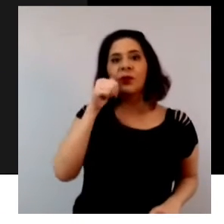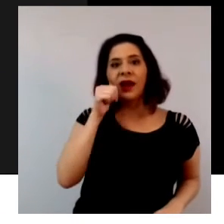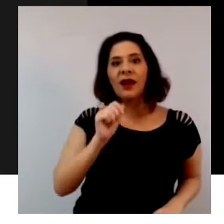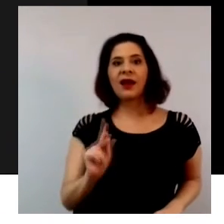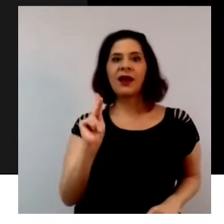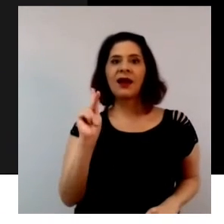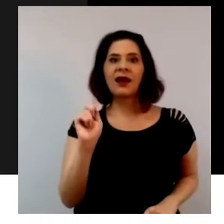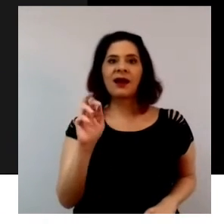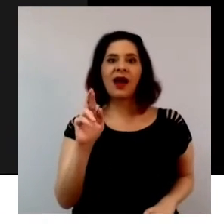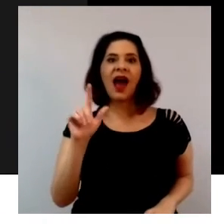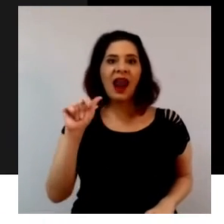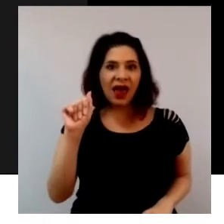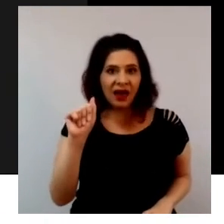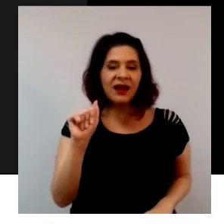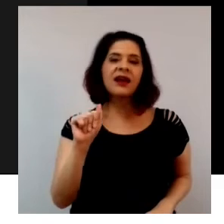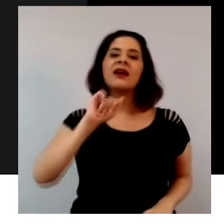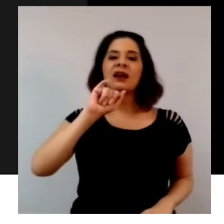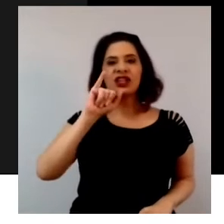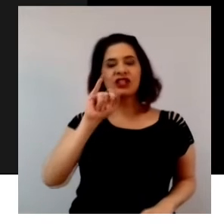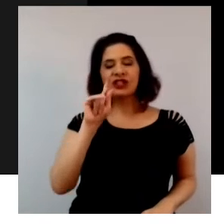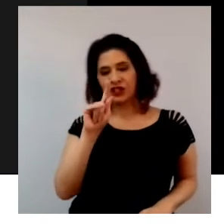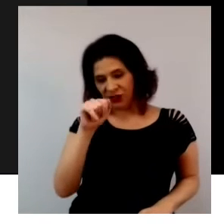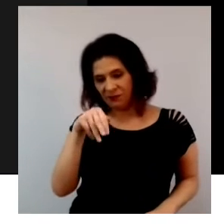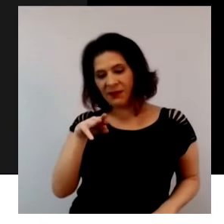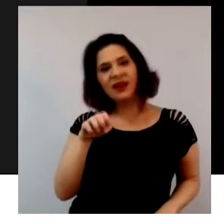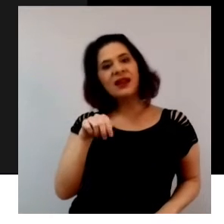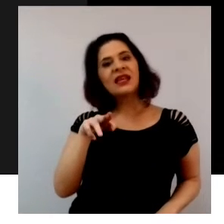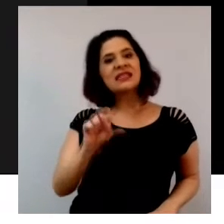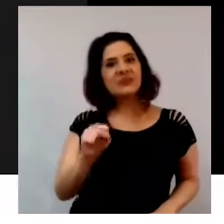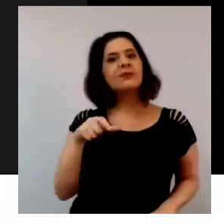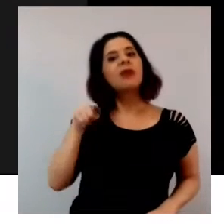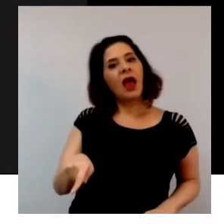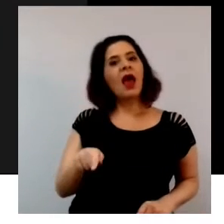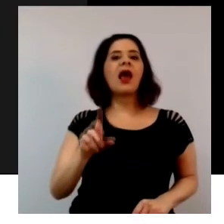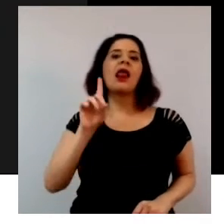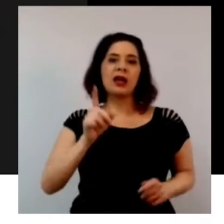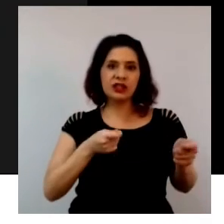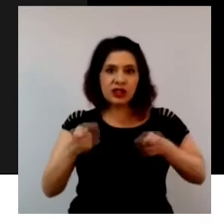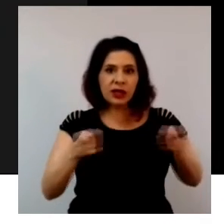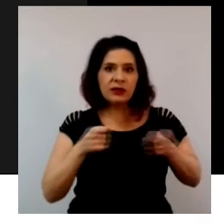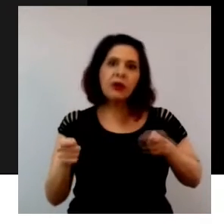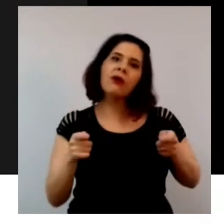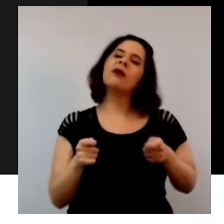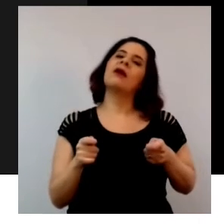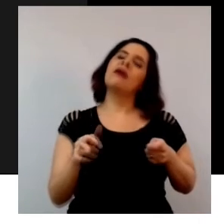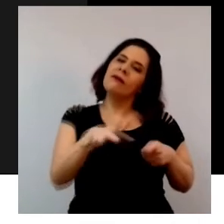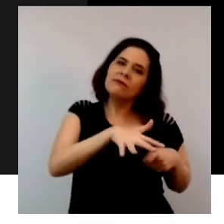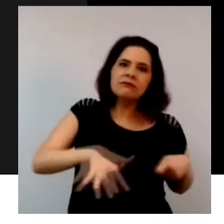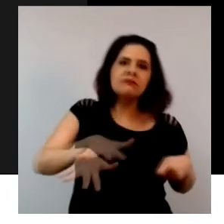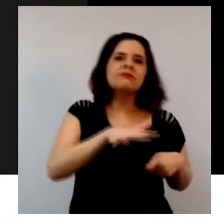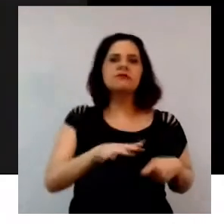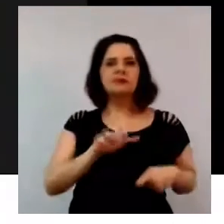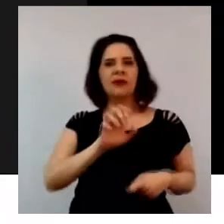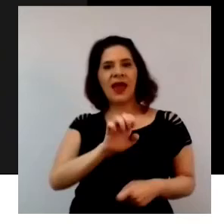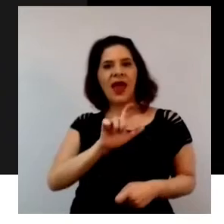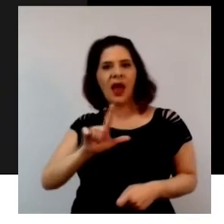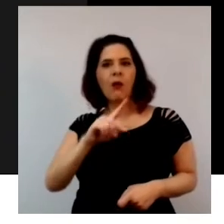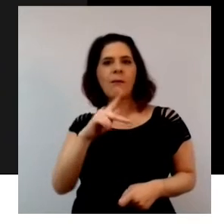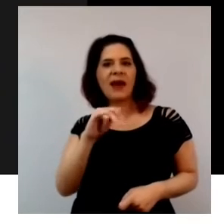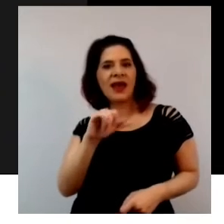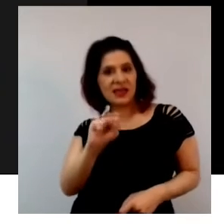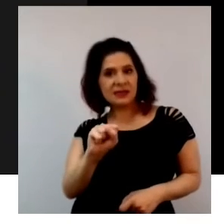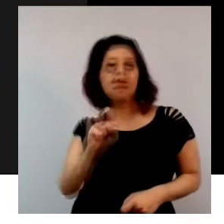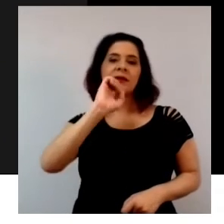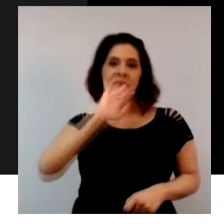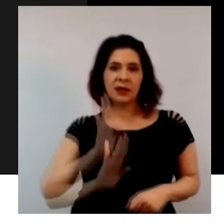do aí, Carla. Ela é diretora do El País no Brasil, é formada em jornalismo, tem MBA em derivativos pela FIP e BMF